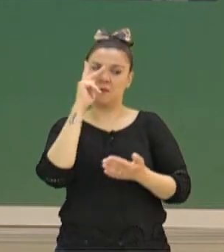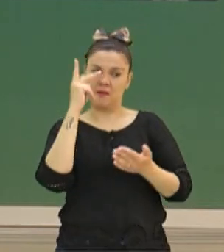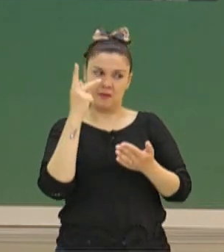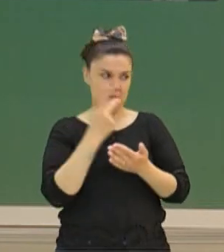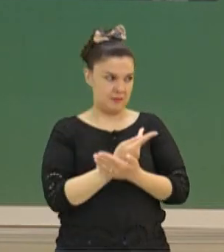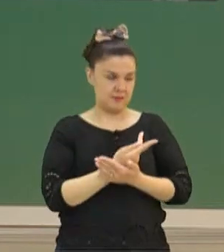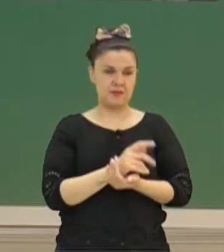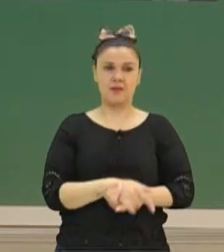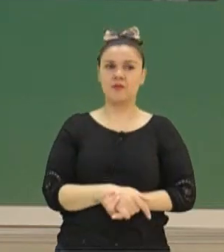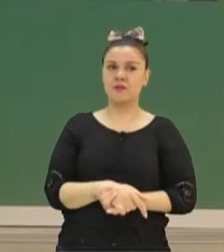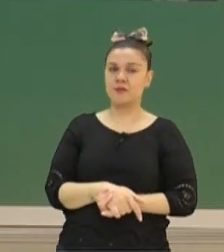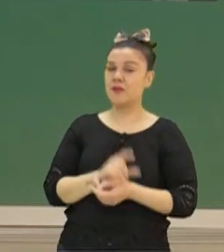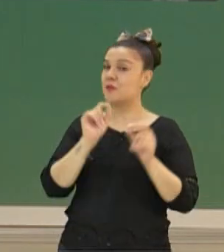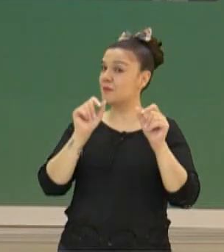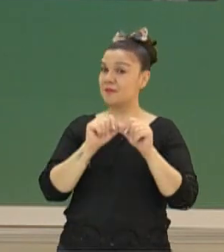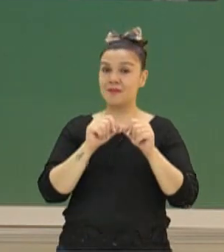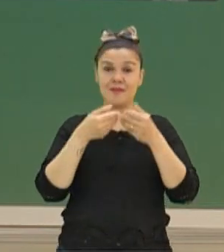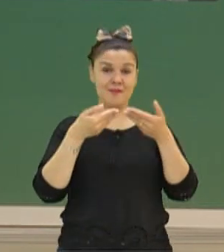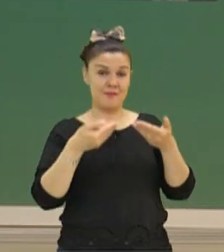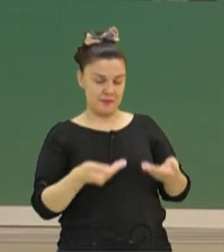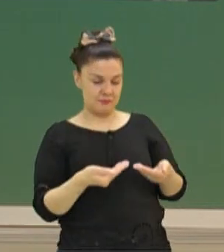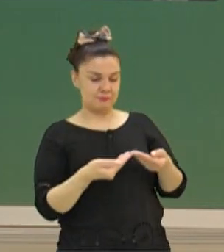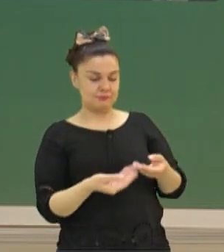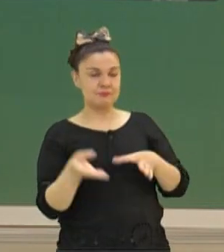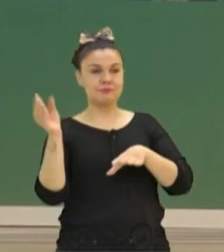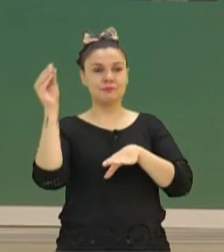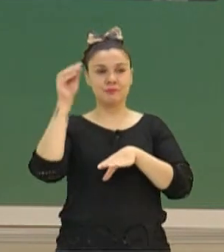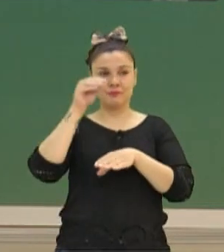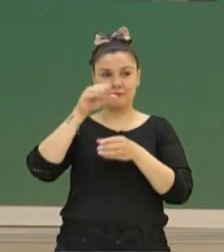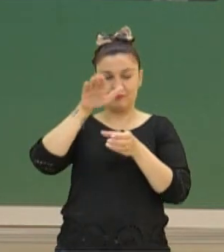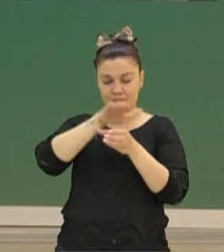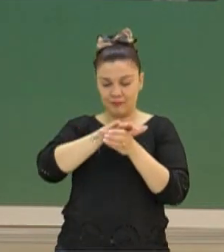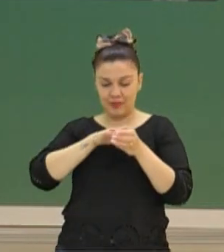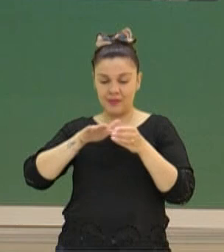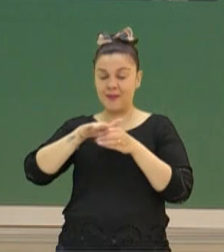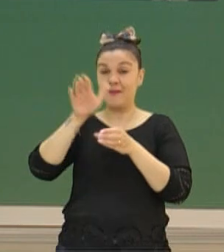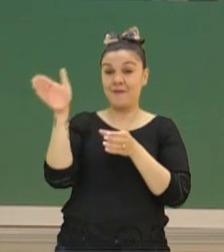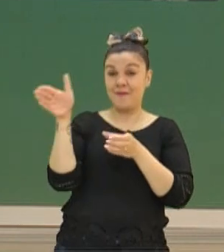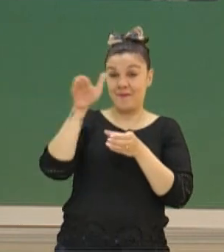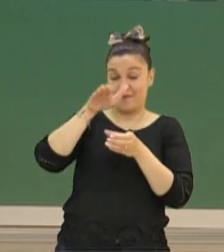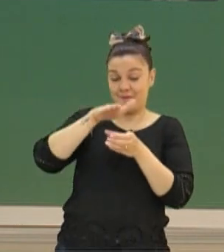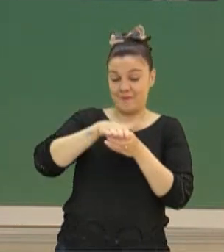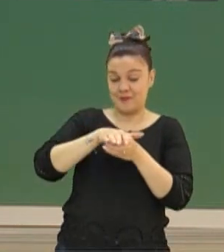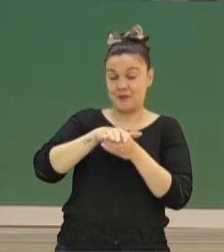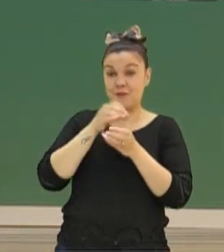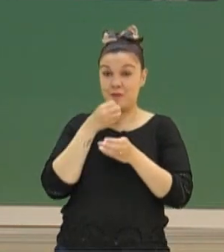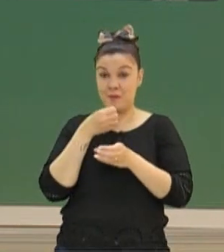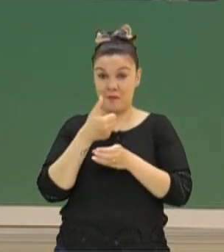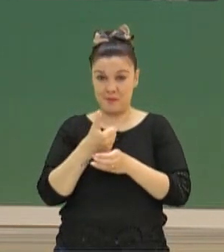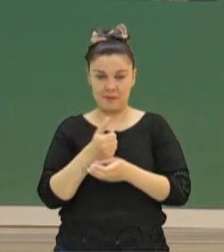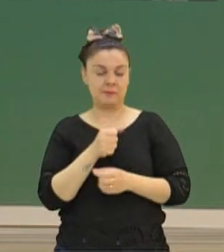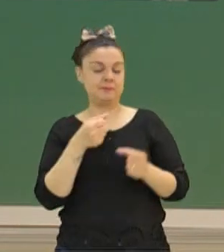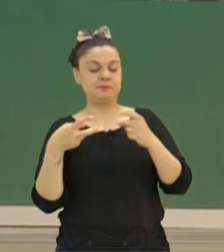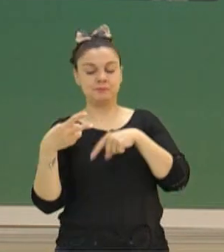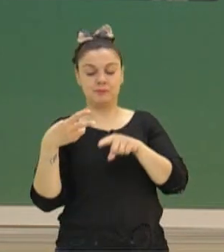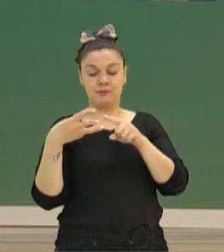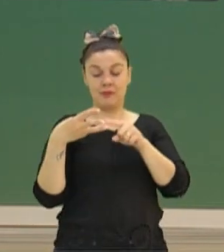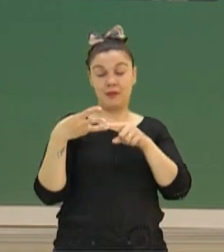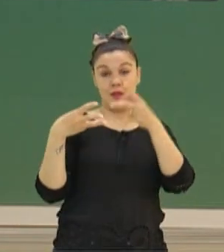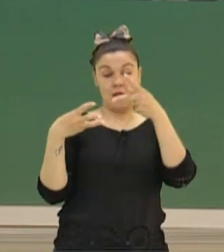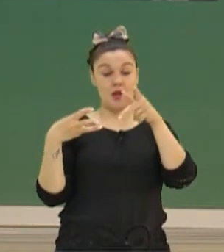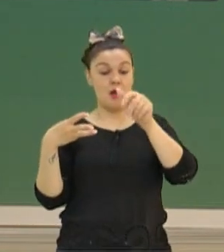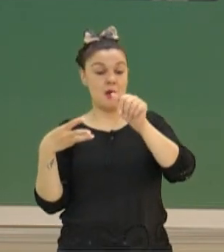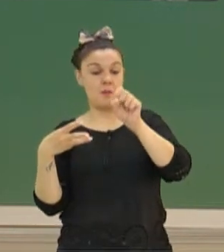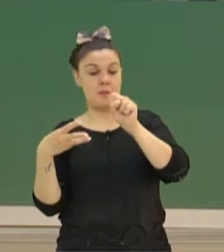aí está errada. E aí o que ele fez? Colocou uma vedação melhor dentro dos frascos. E aí, quando Pasteur